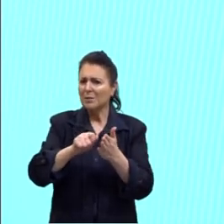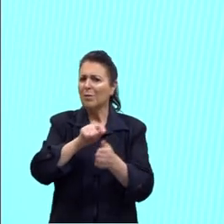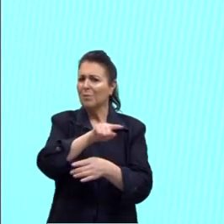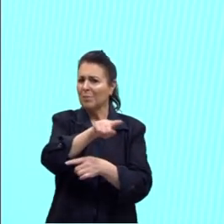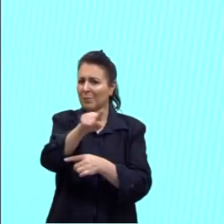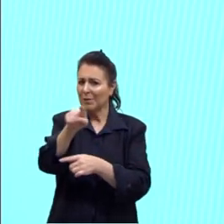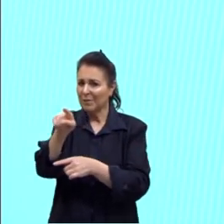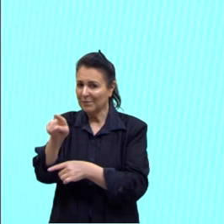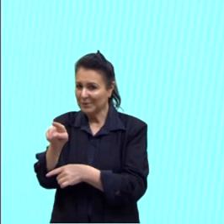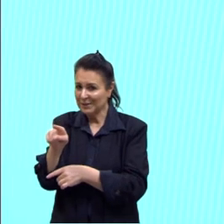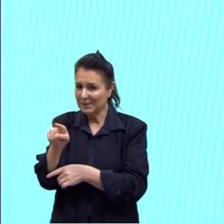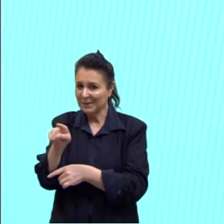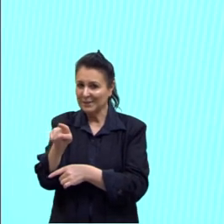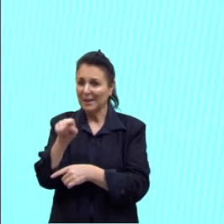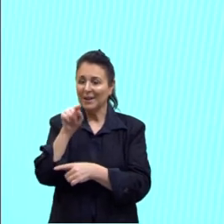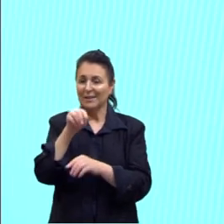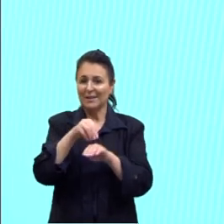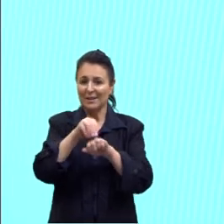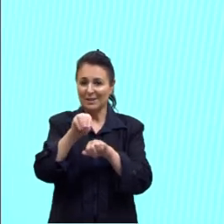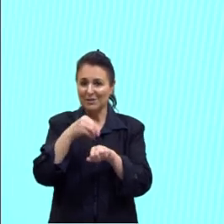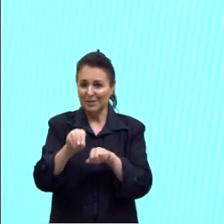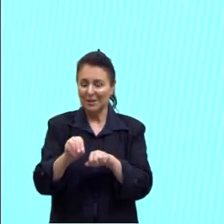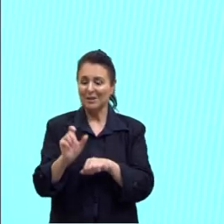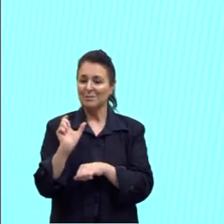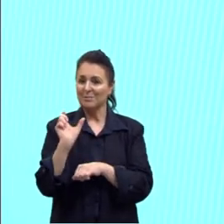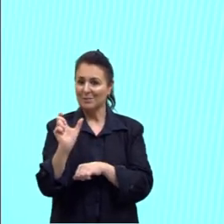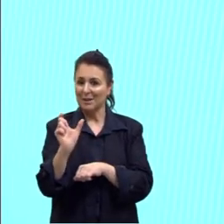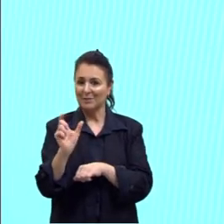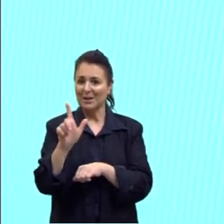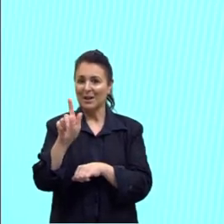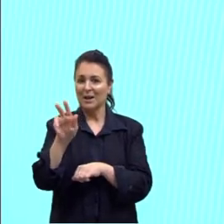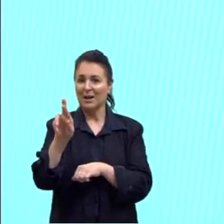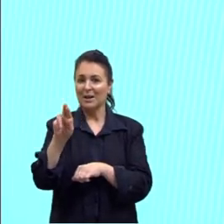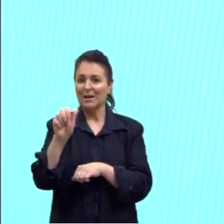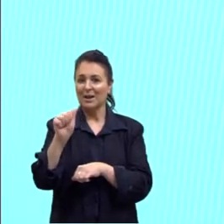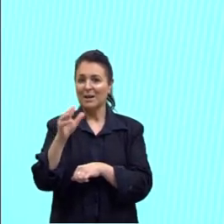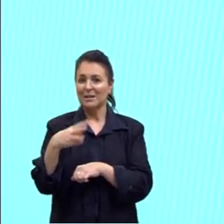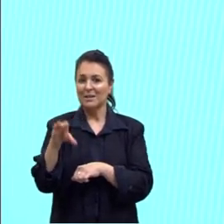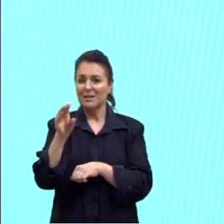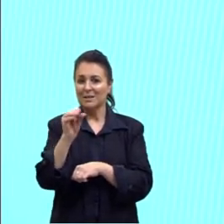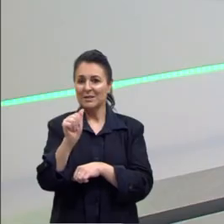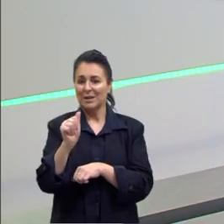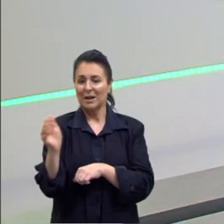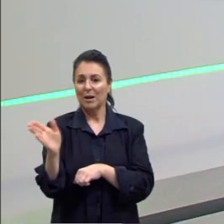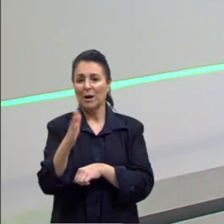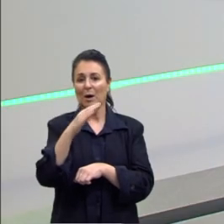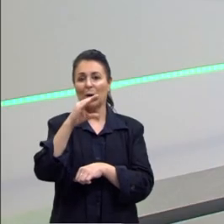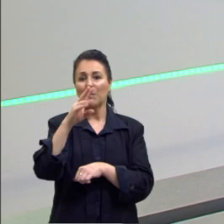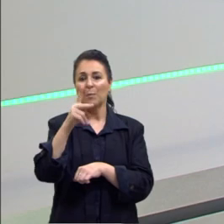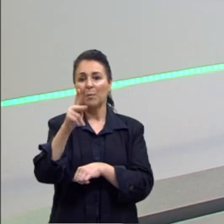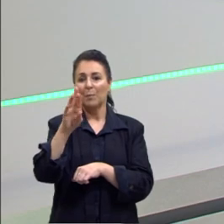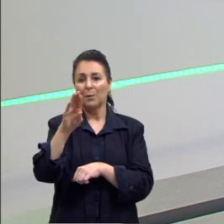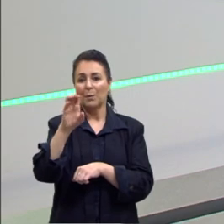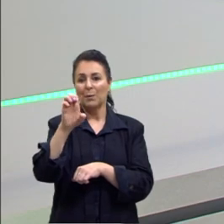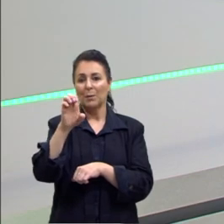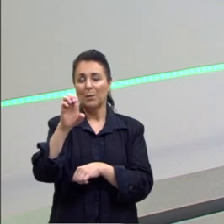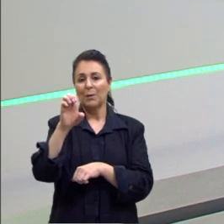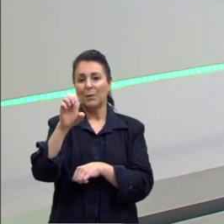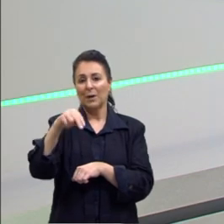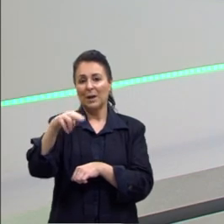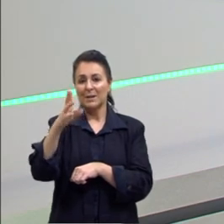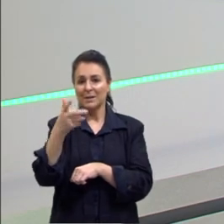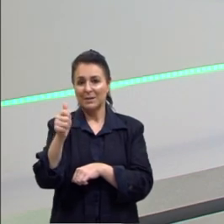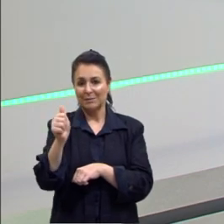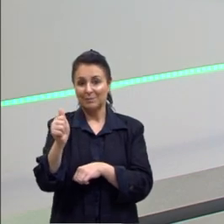vocês né deixar aqui no quadro umas palavras da Graça Proença a história da arte Então